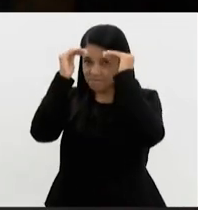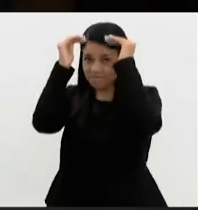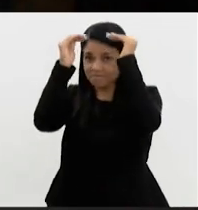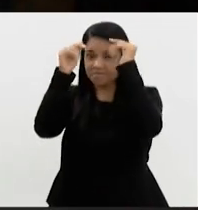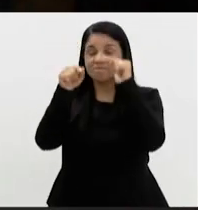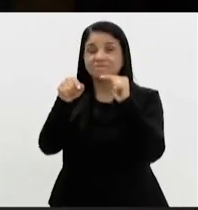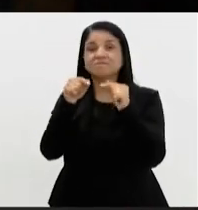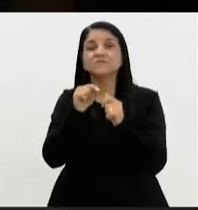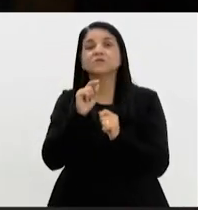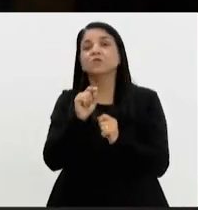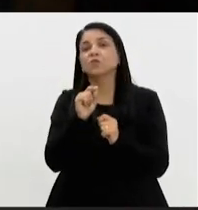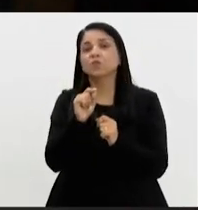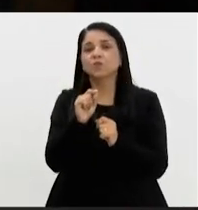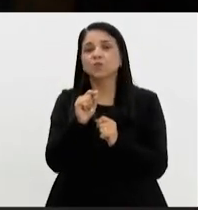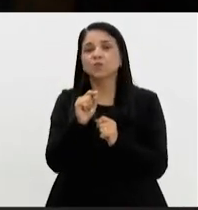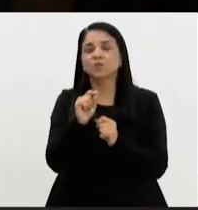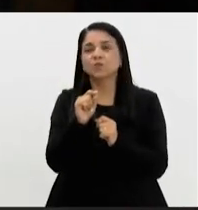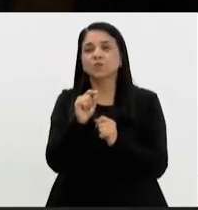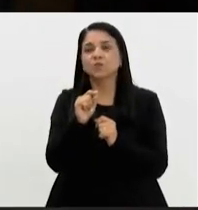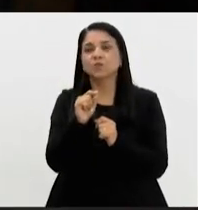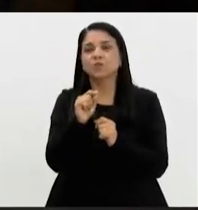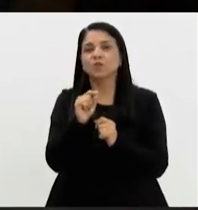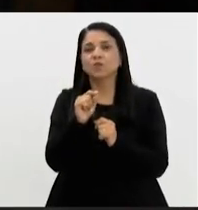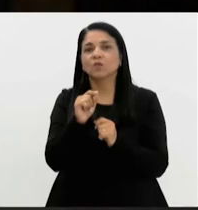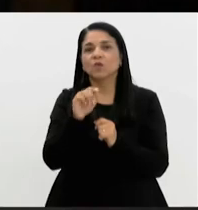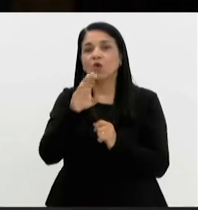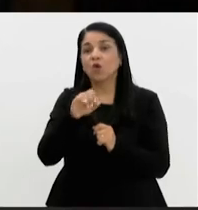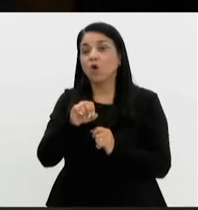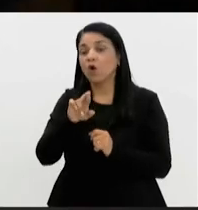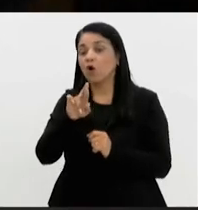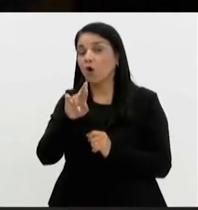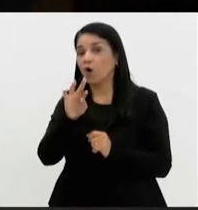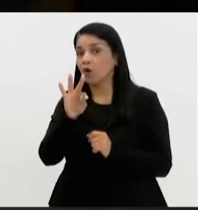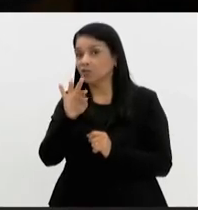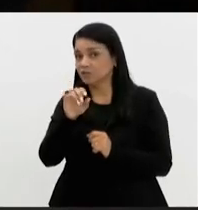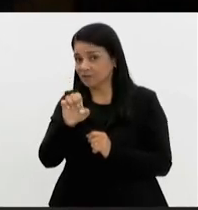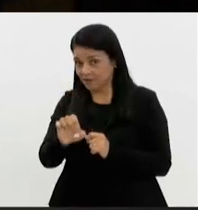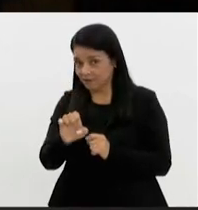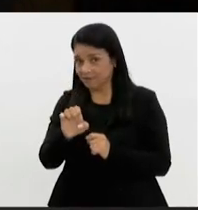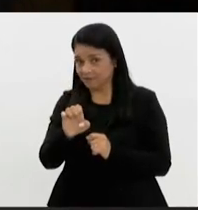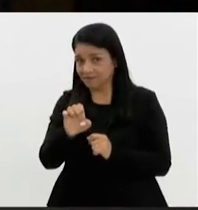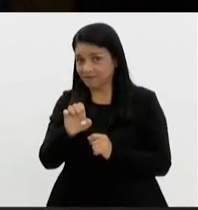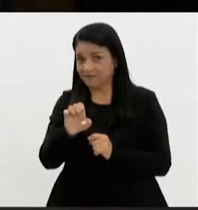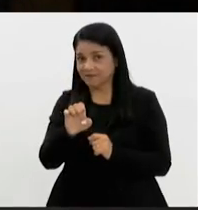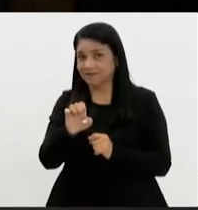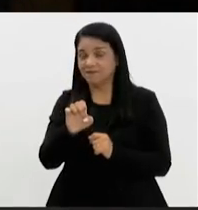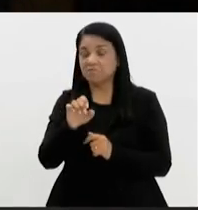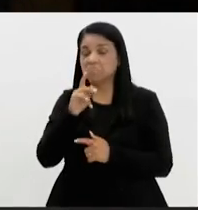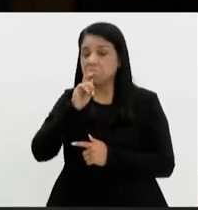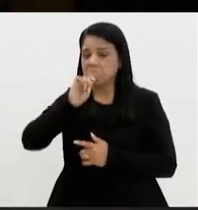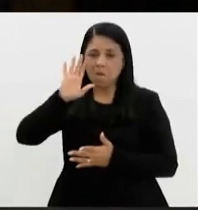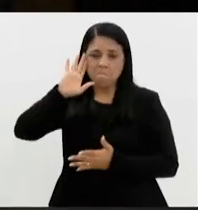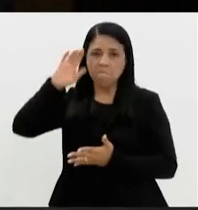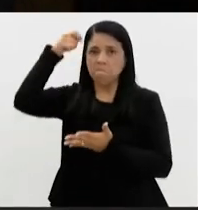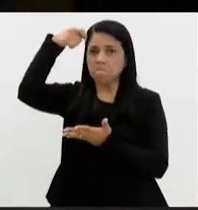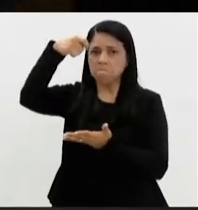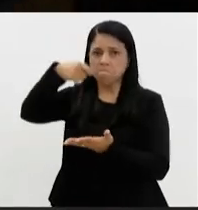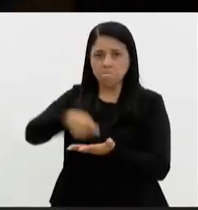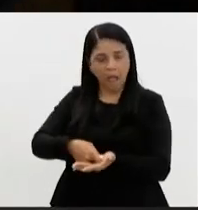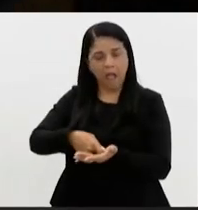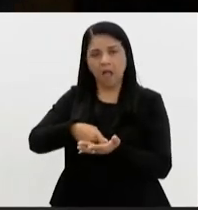última eh o último tribunal da última palavra interpretar a